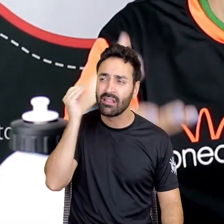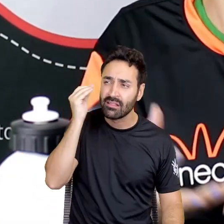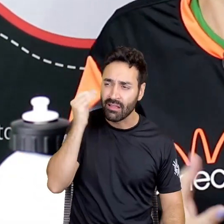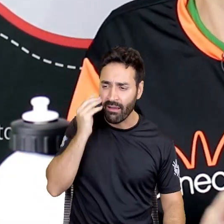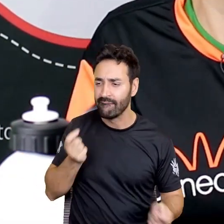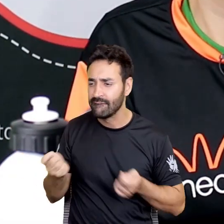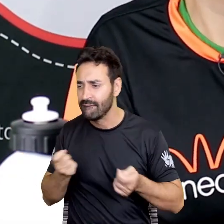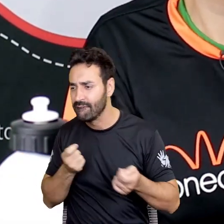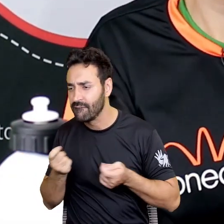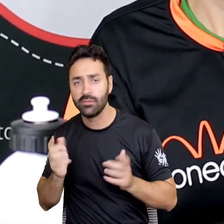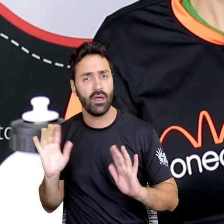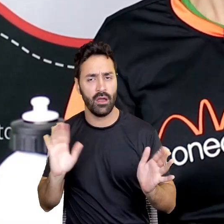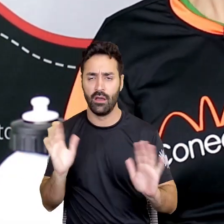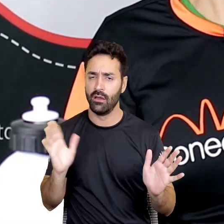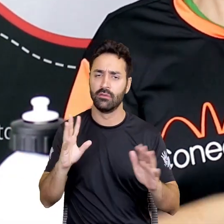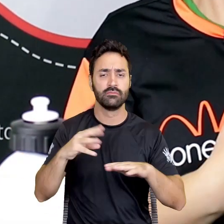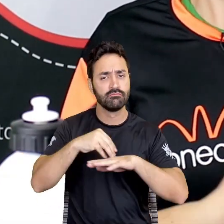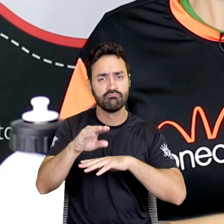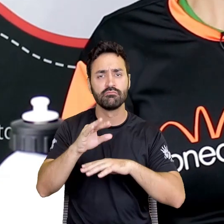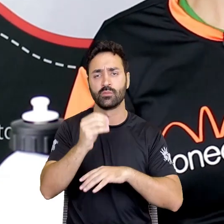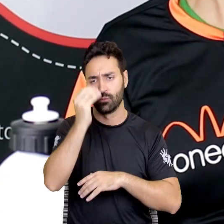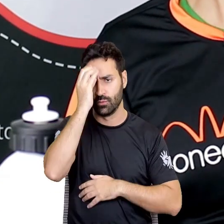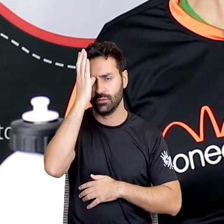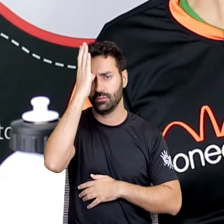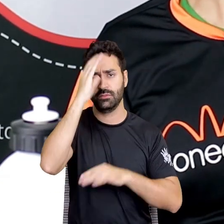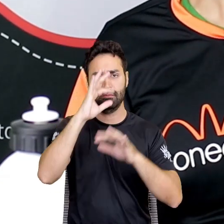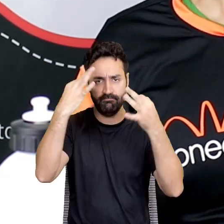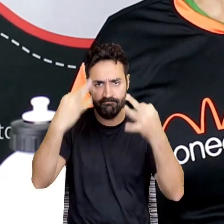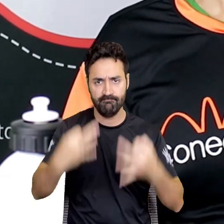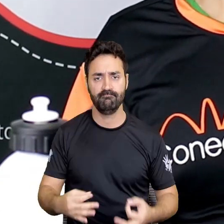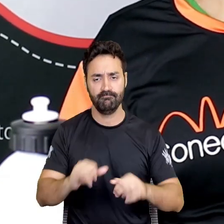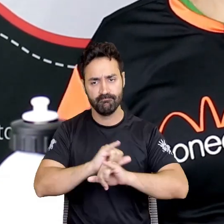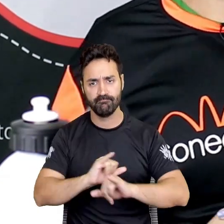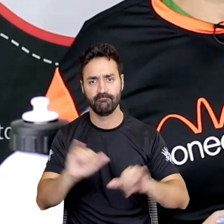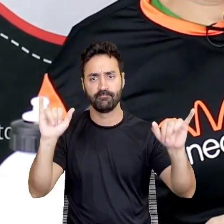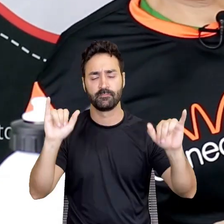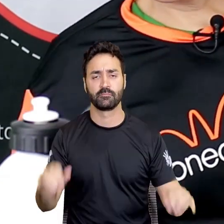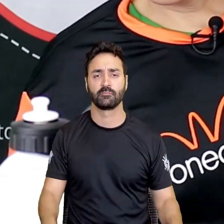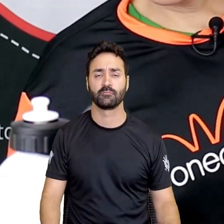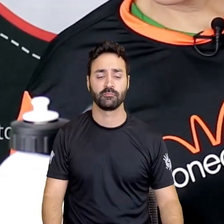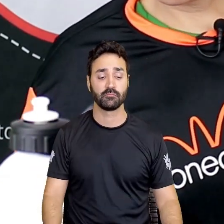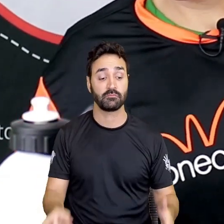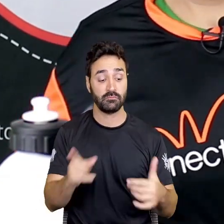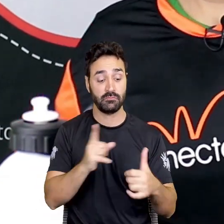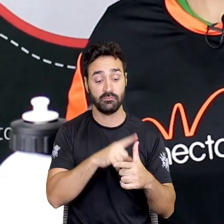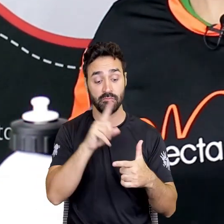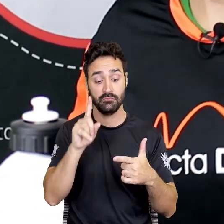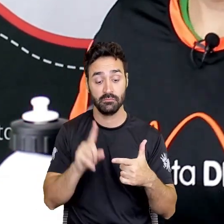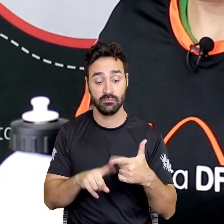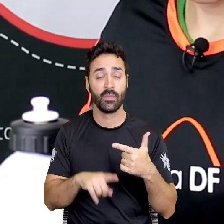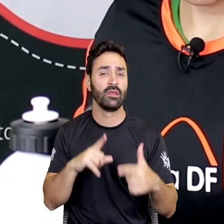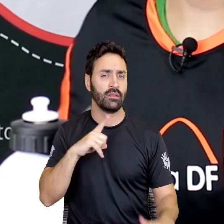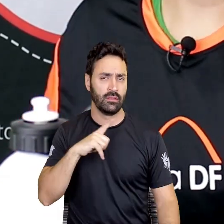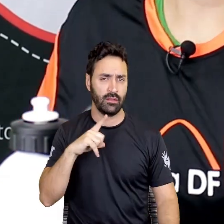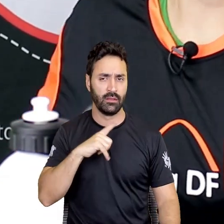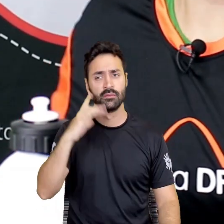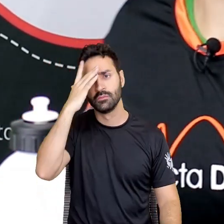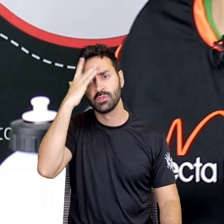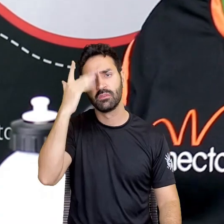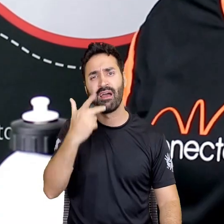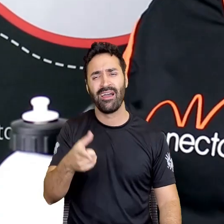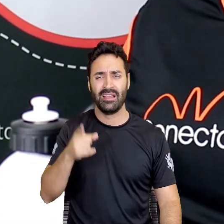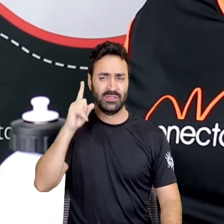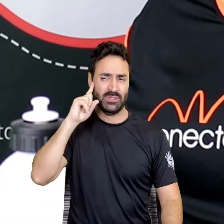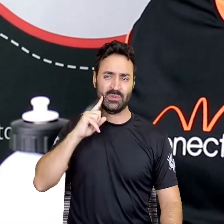da maneira como ele deve ser trazido. Outra questão é a seguinte, tem muita gente que fala assim, mas surdo é